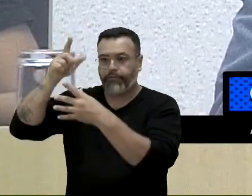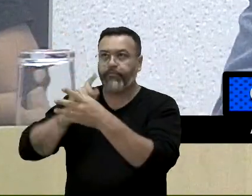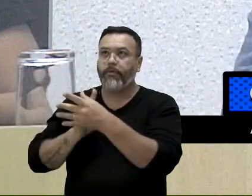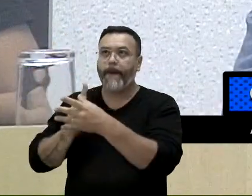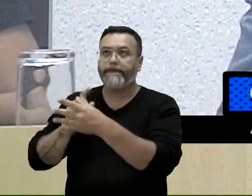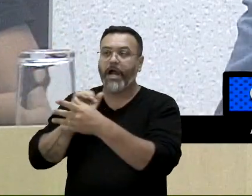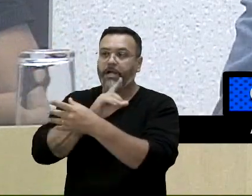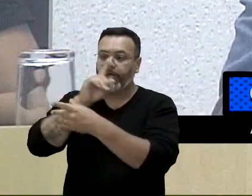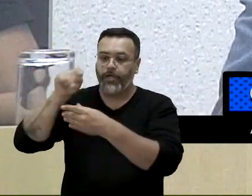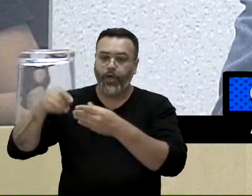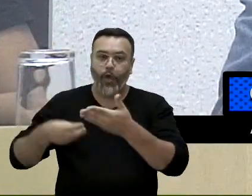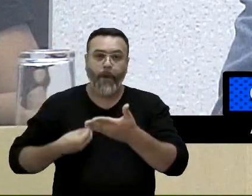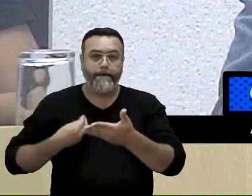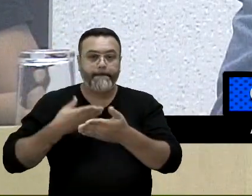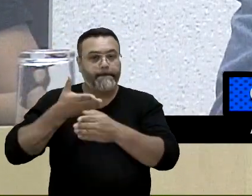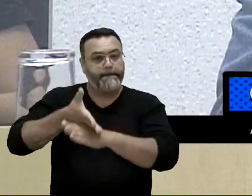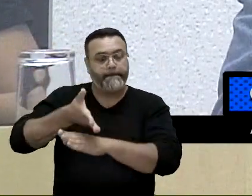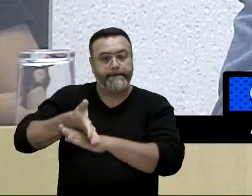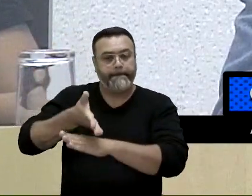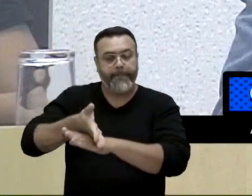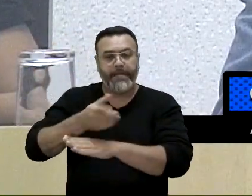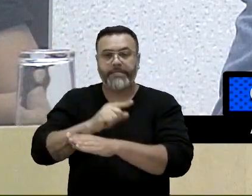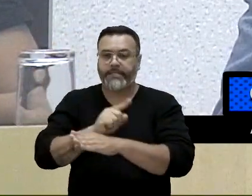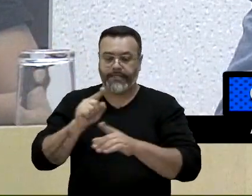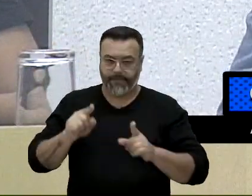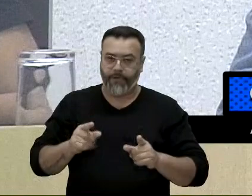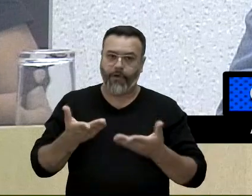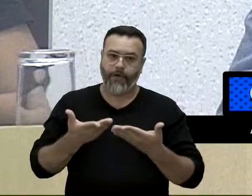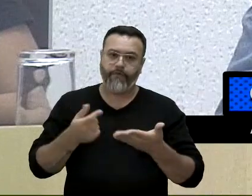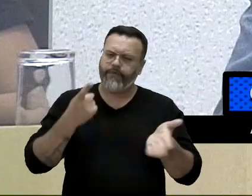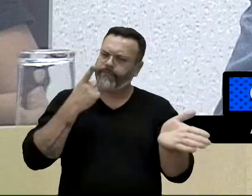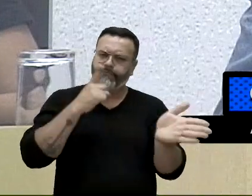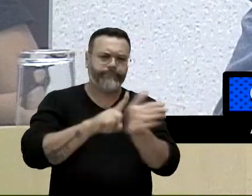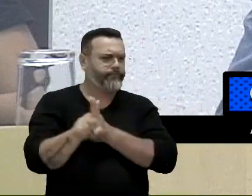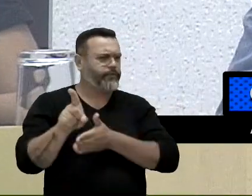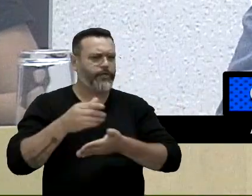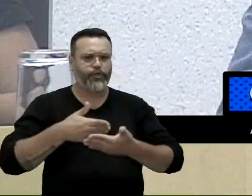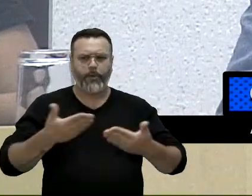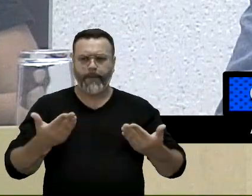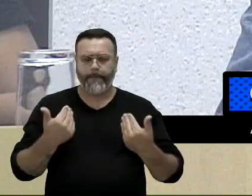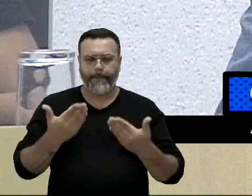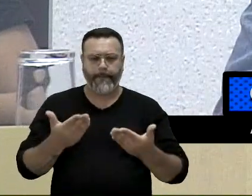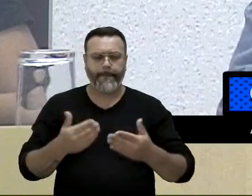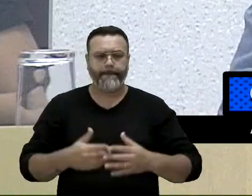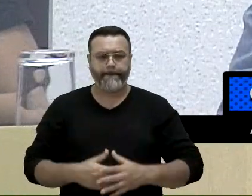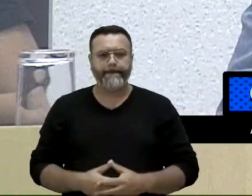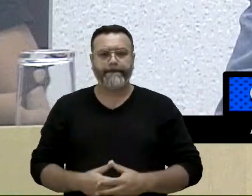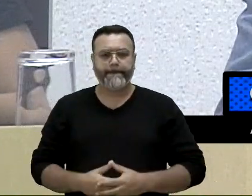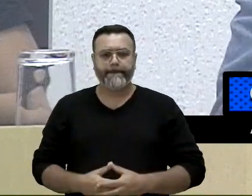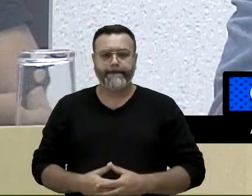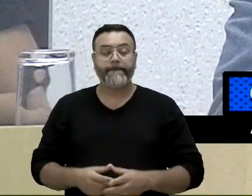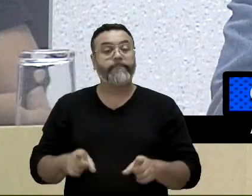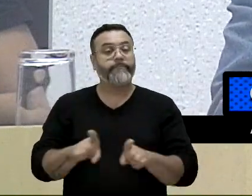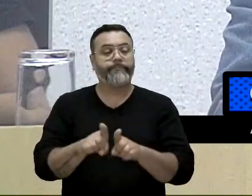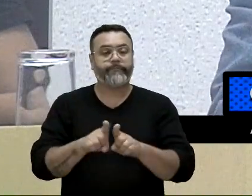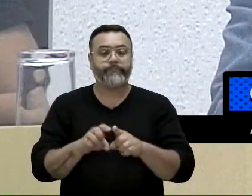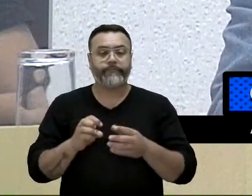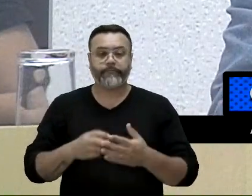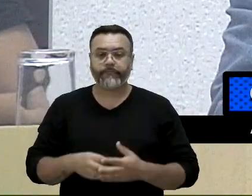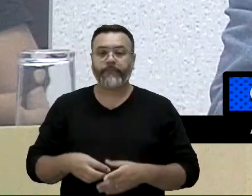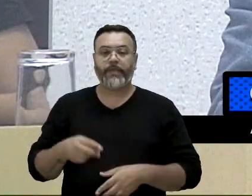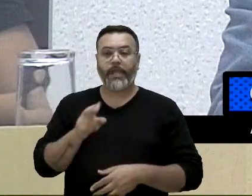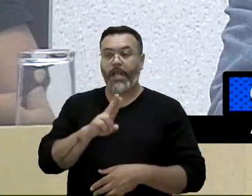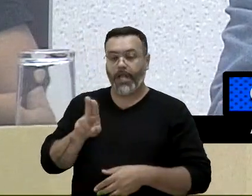www.câmaratalbaté.sp.gov.br, ir até o menu TV Câmara e clicar em Participe ao Vivo. Você pode também enviar seu nome